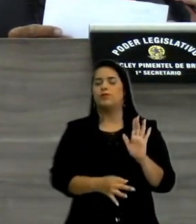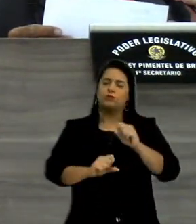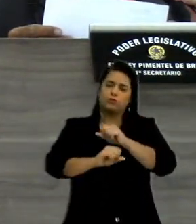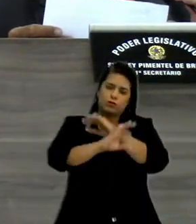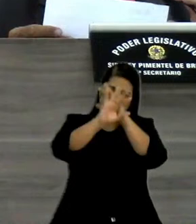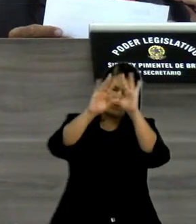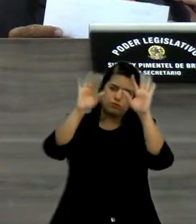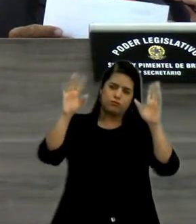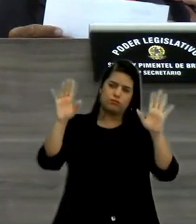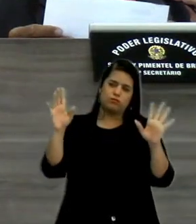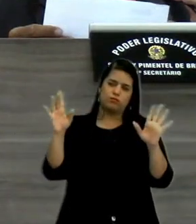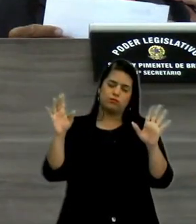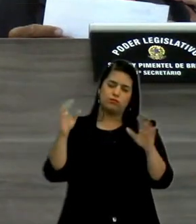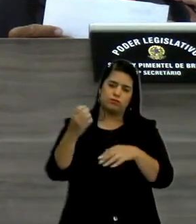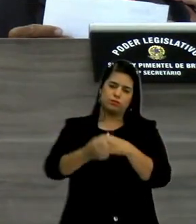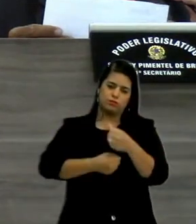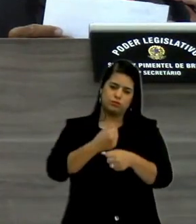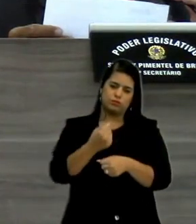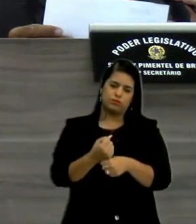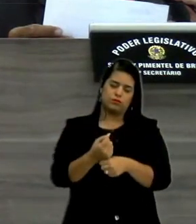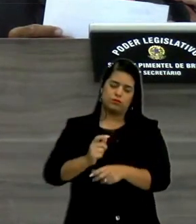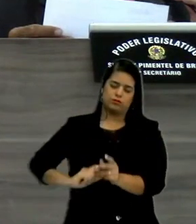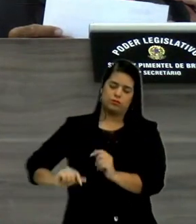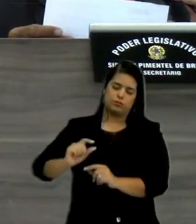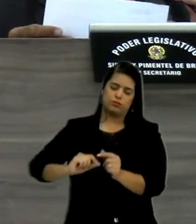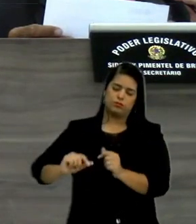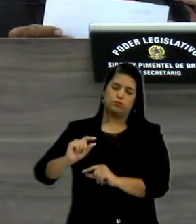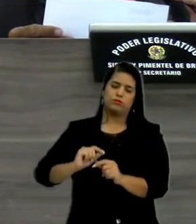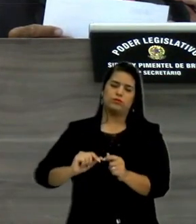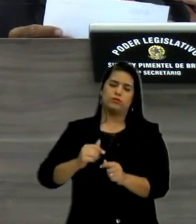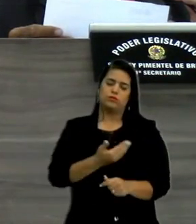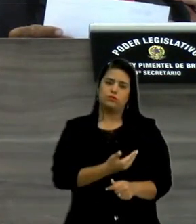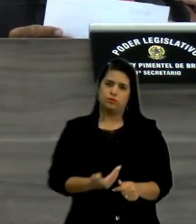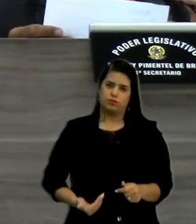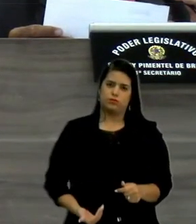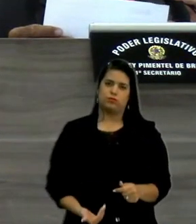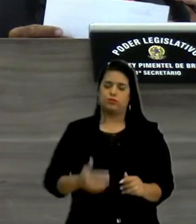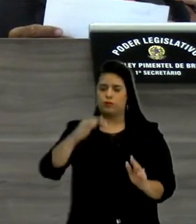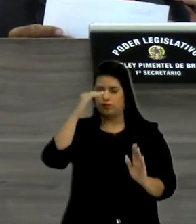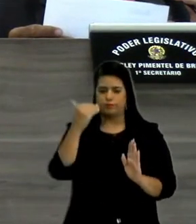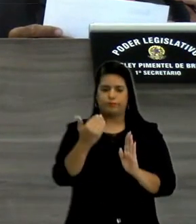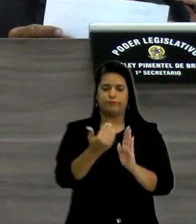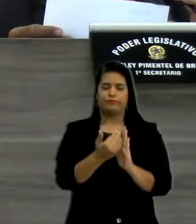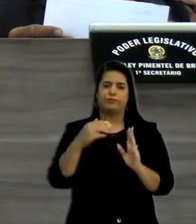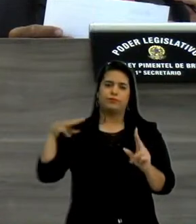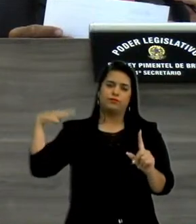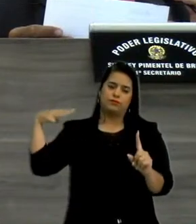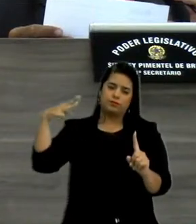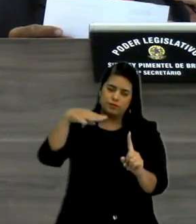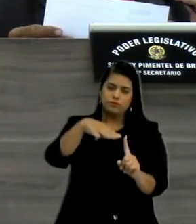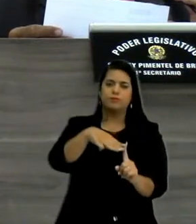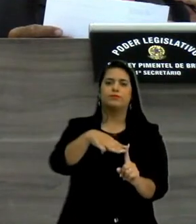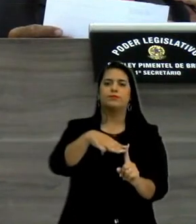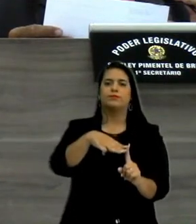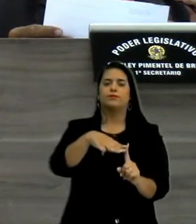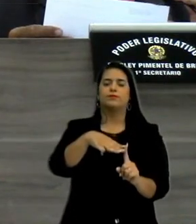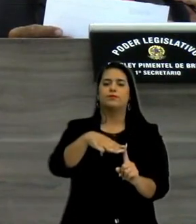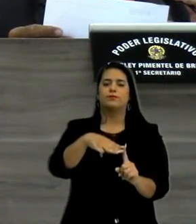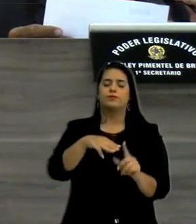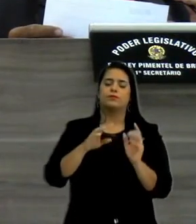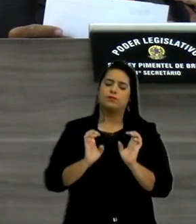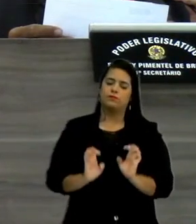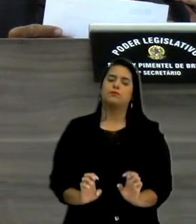administração municipal na gestão dos recursos públicos, buscando sempre o cumprimento das metas estabelecidas e a eficiência